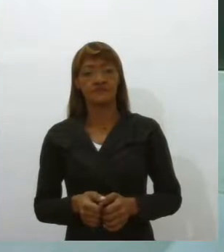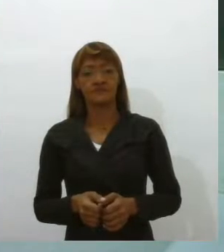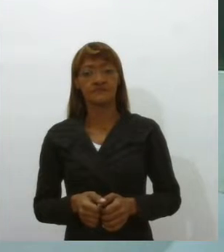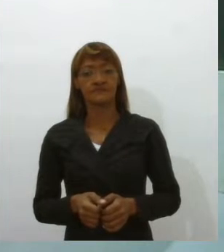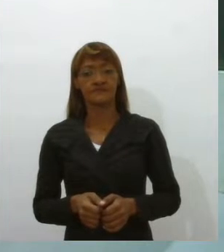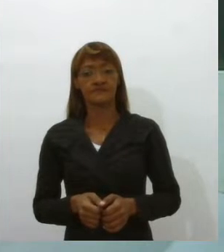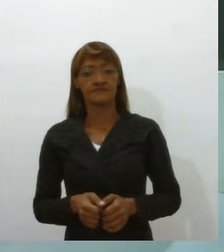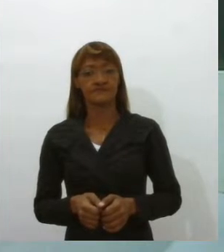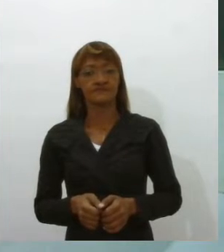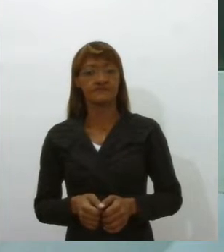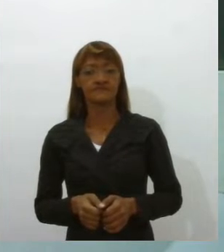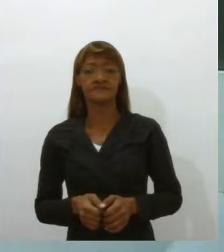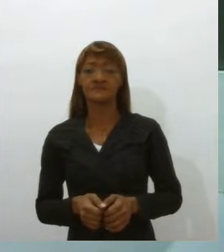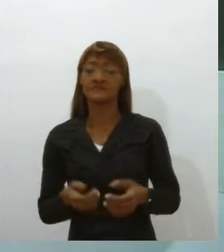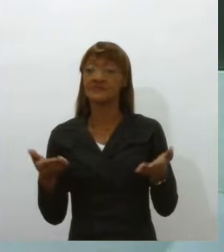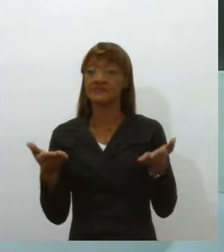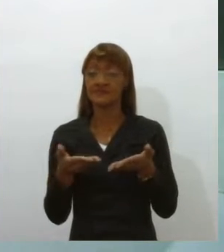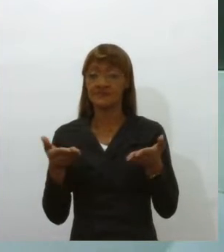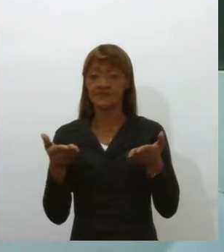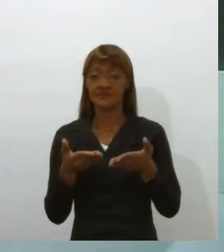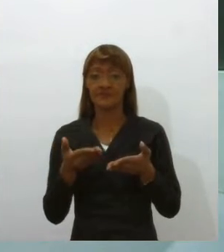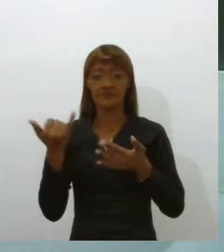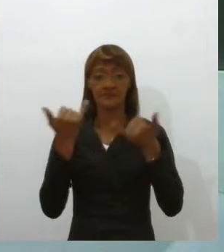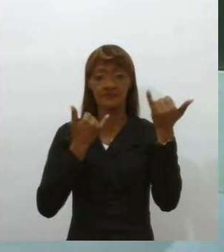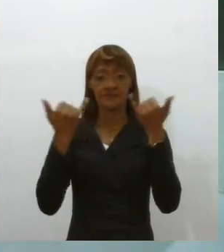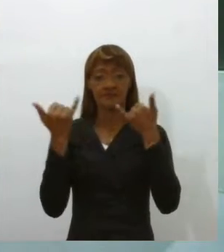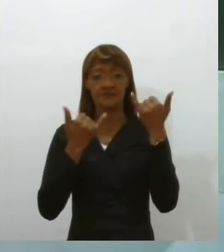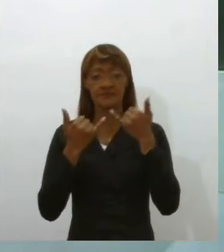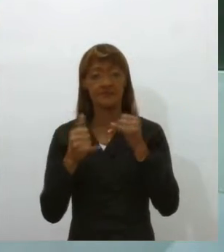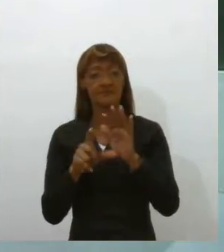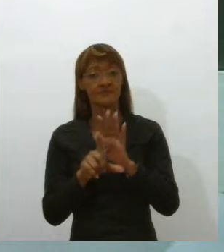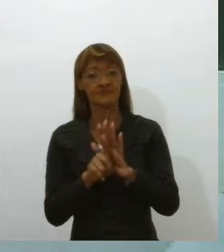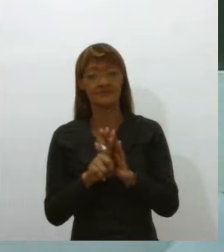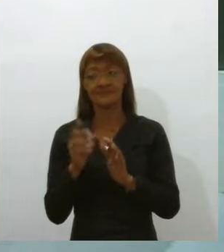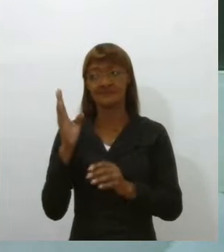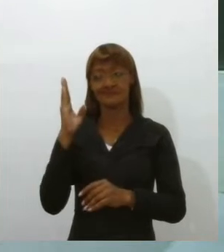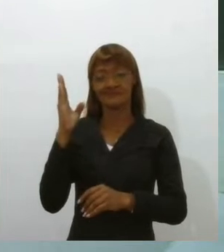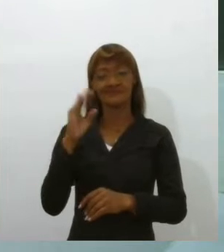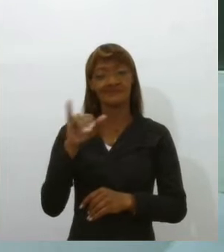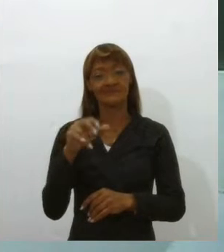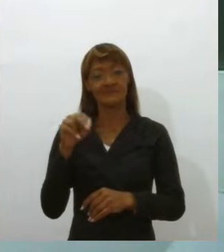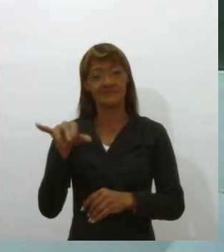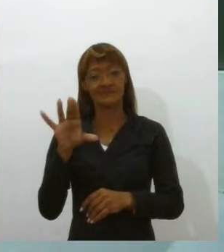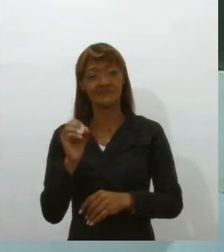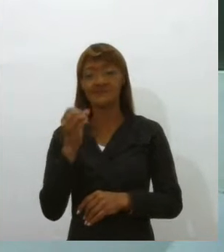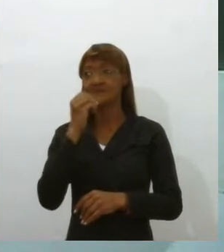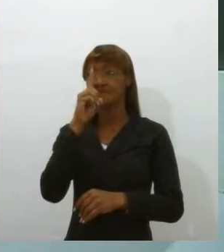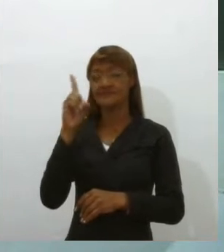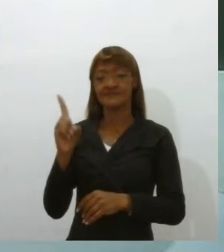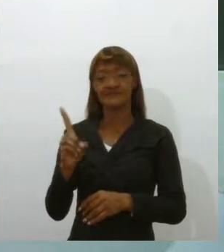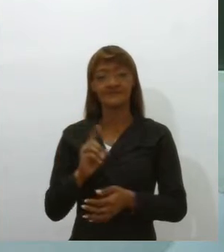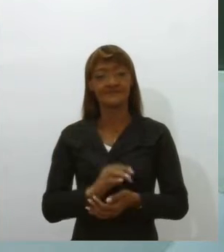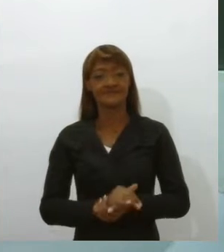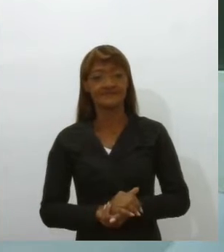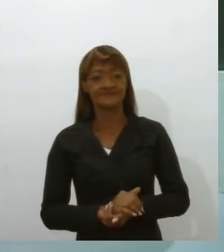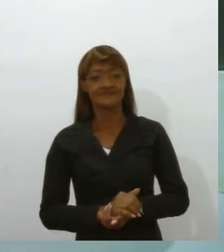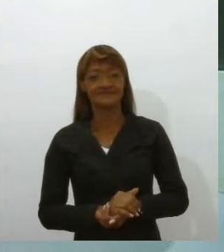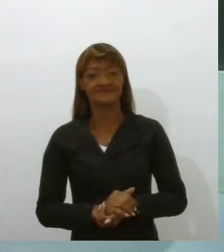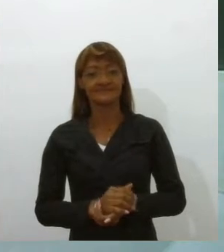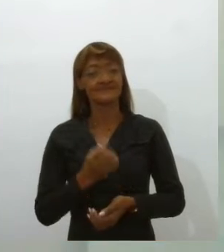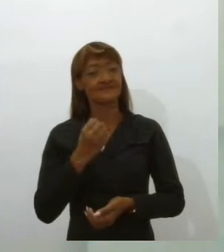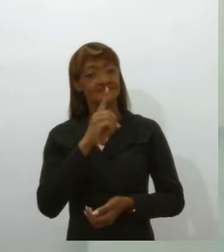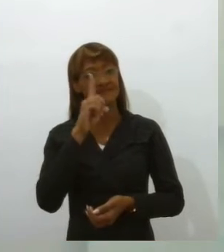E quem traz para a gente as informações sobre essa lei é ele, o repórter Júnior Matos. Bom dia, Júnior. Muito bom dia,